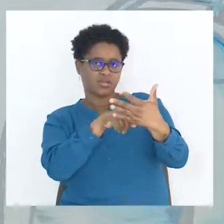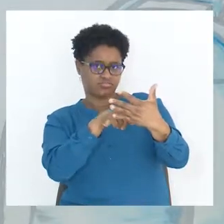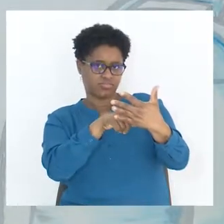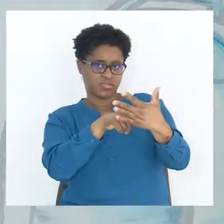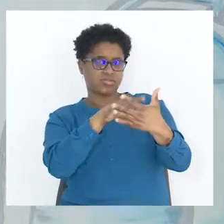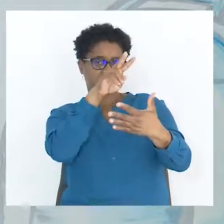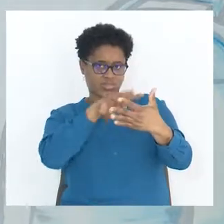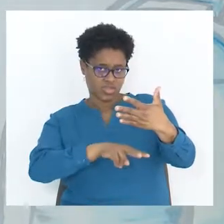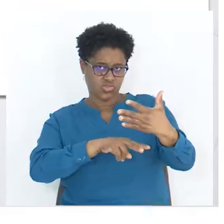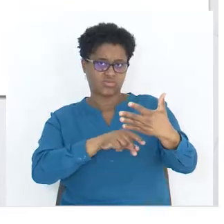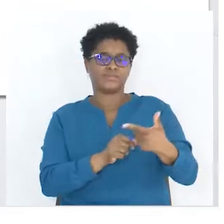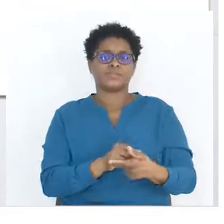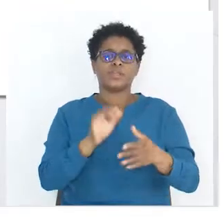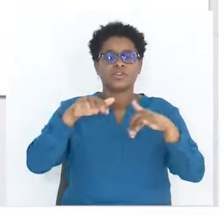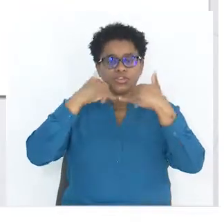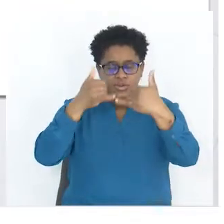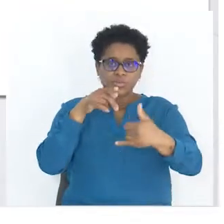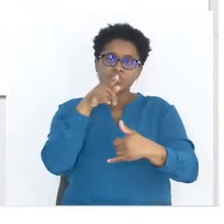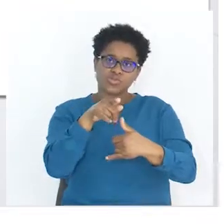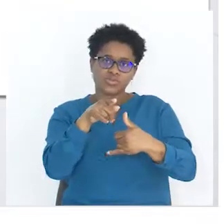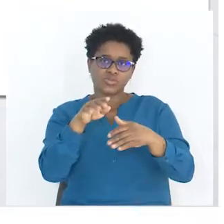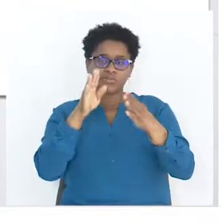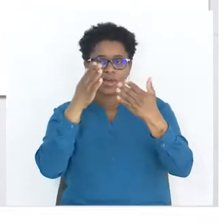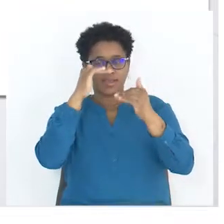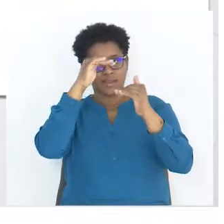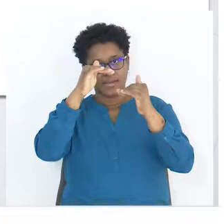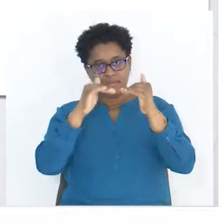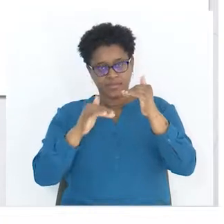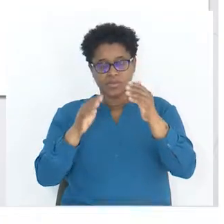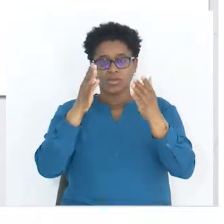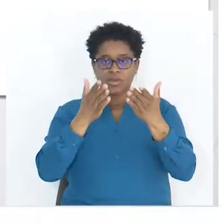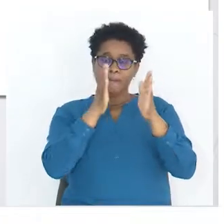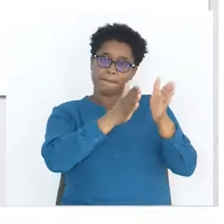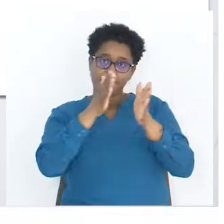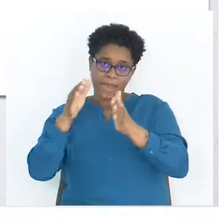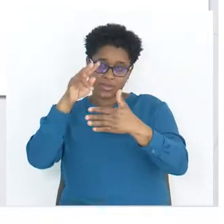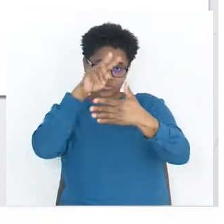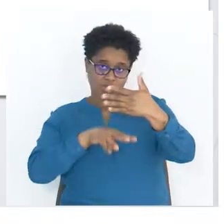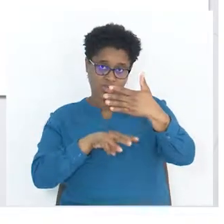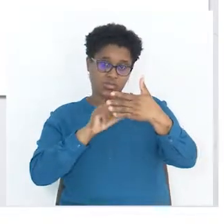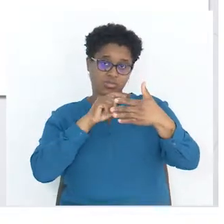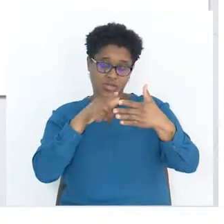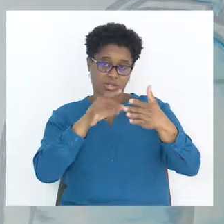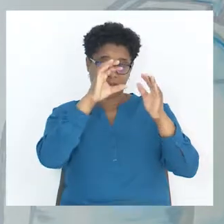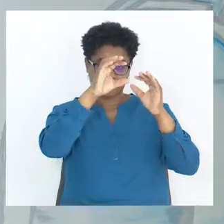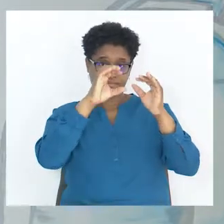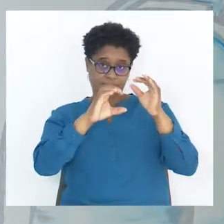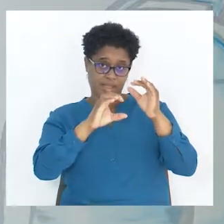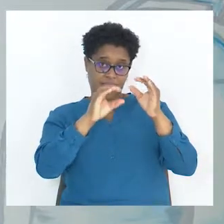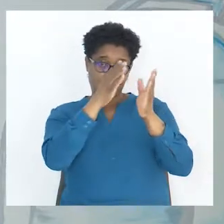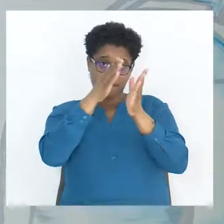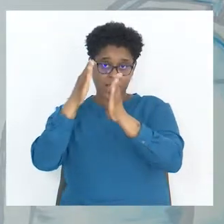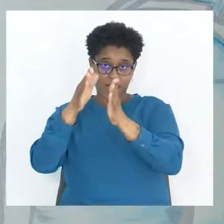dessa produção textual. Depois tu vais dividir o texto em partes. Então o texto pode estar organizado em parágrafos. Tu